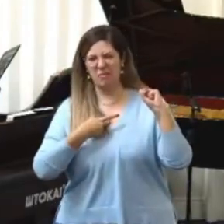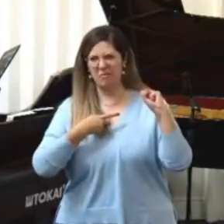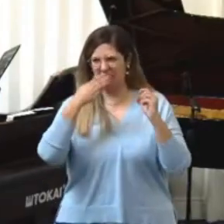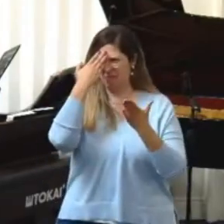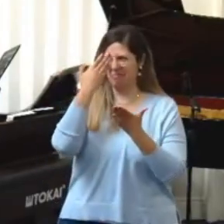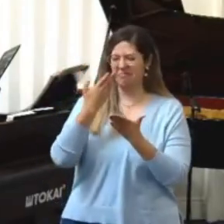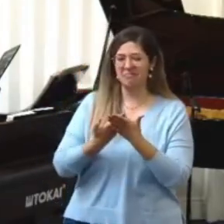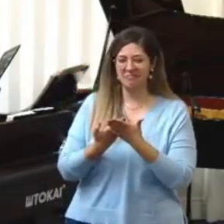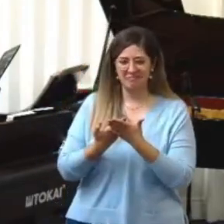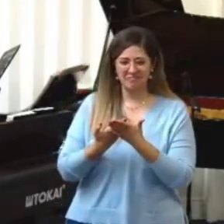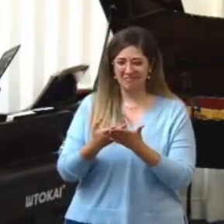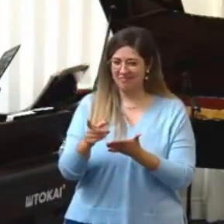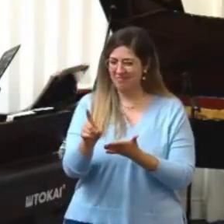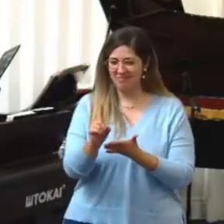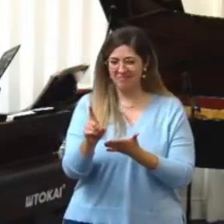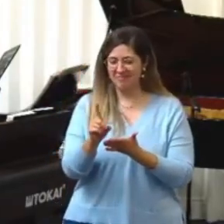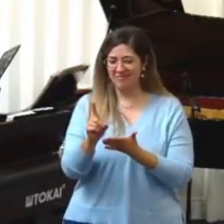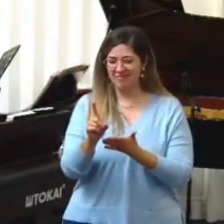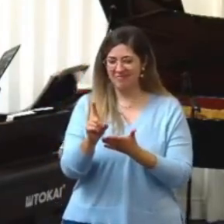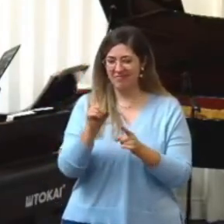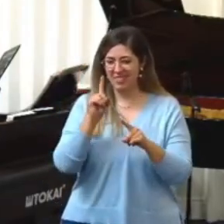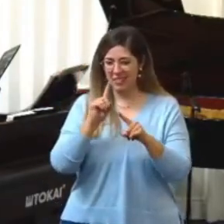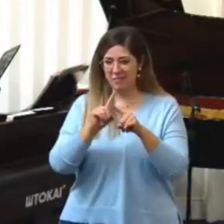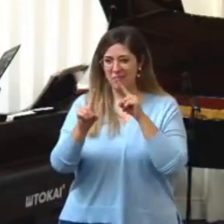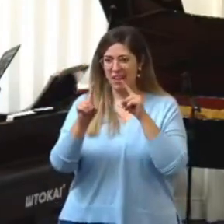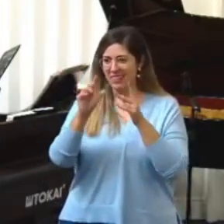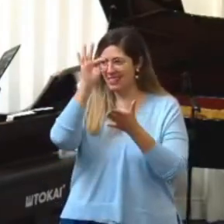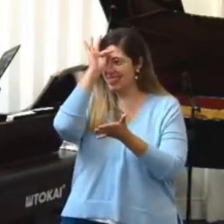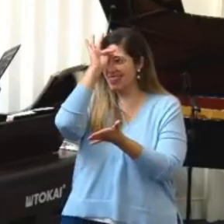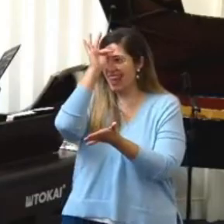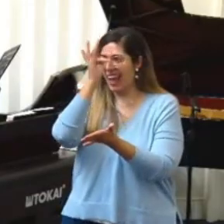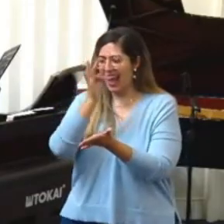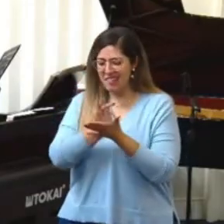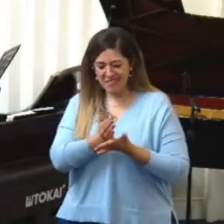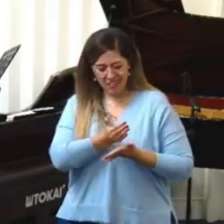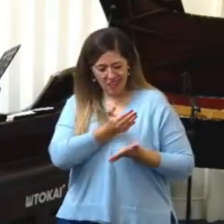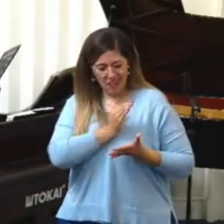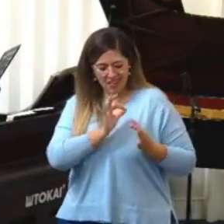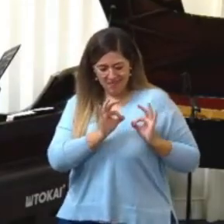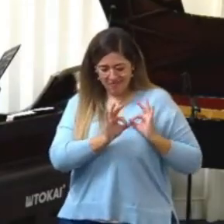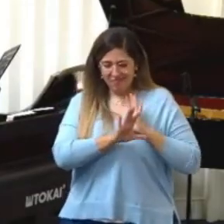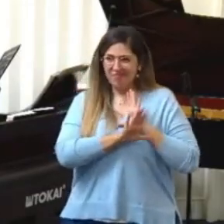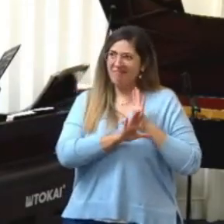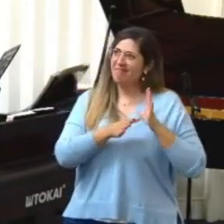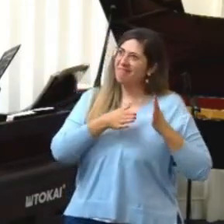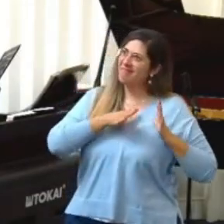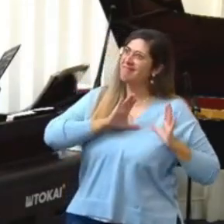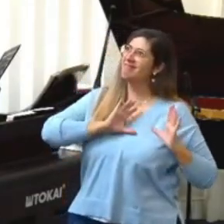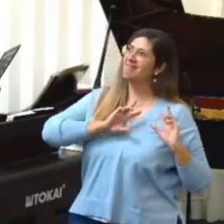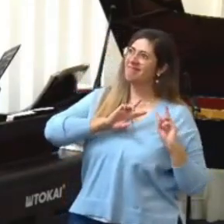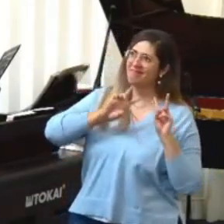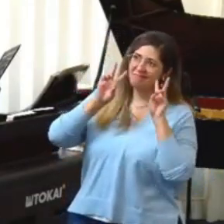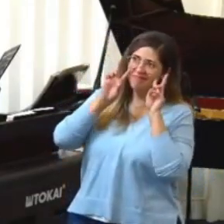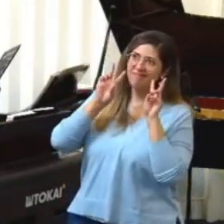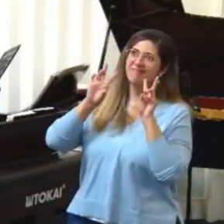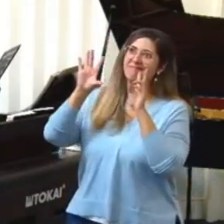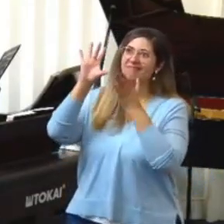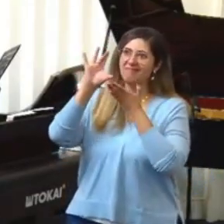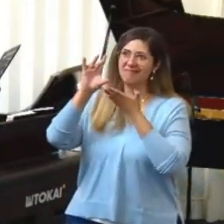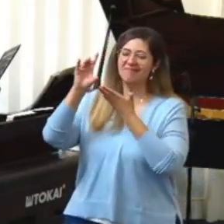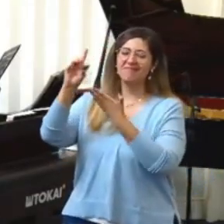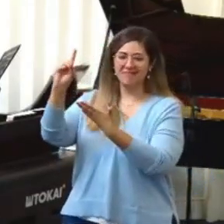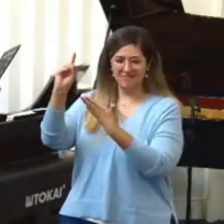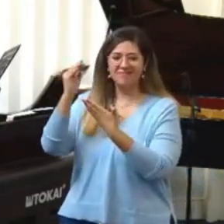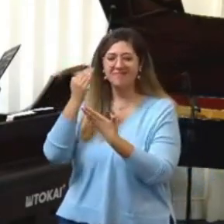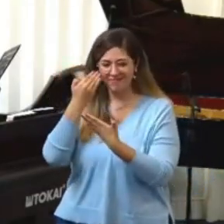pela ausência de falhas, mas pela disposição do coração em se voltar a Deus. Você